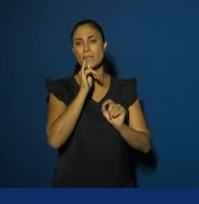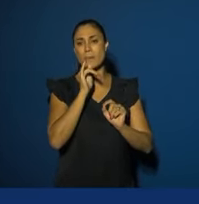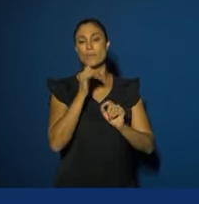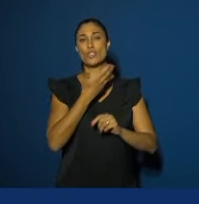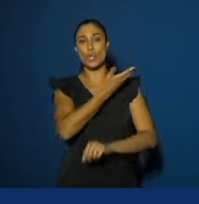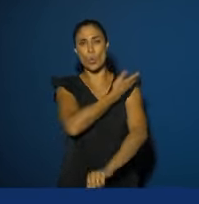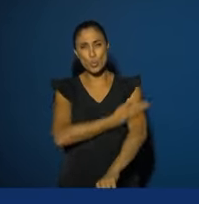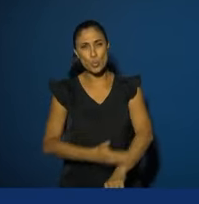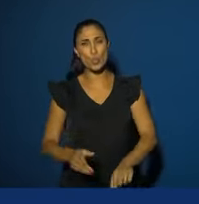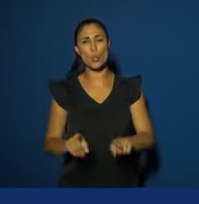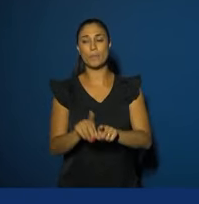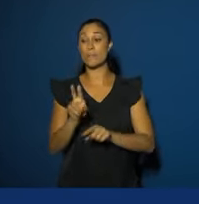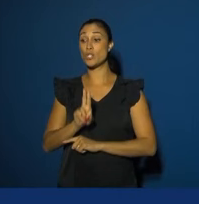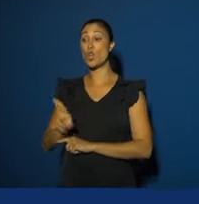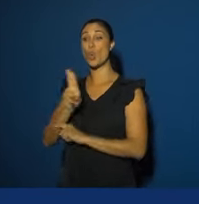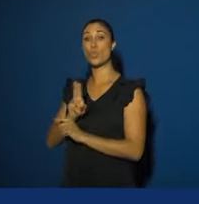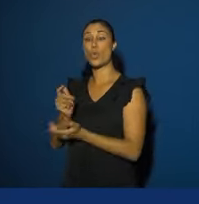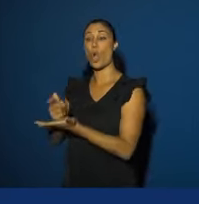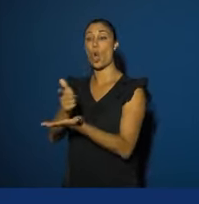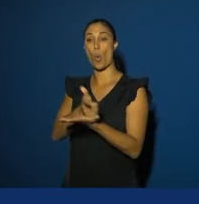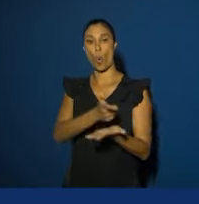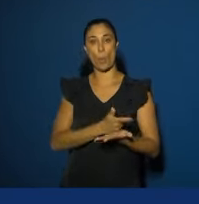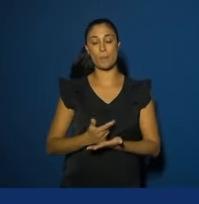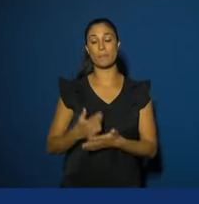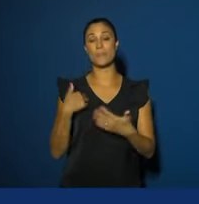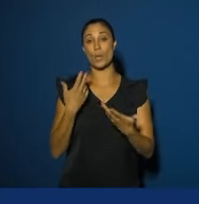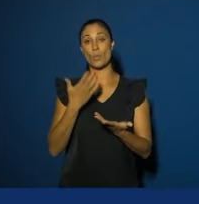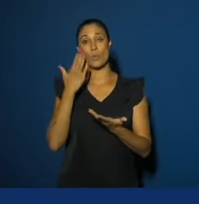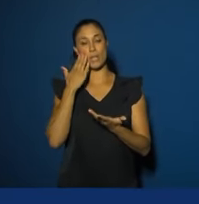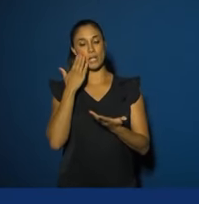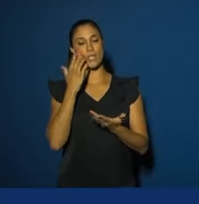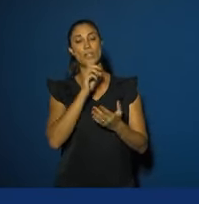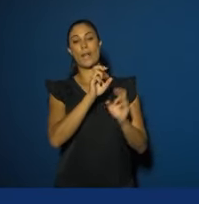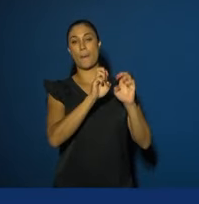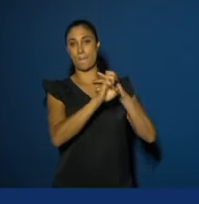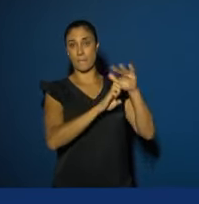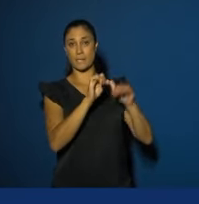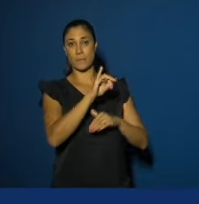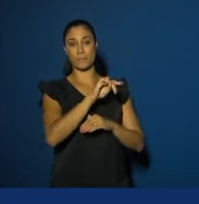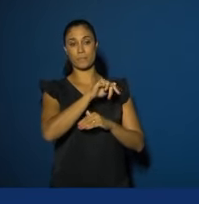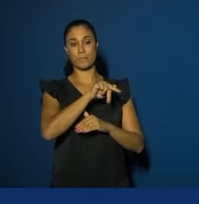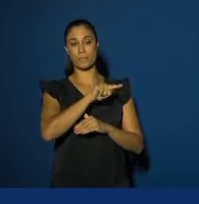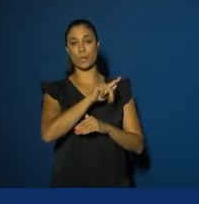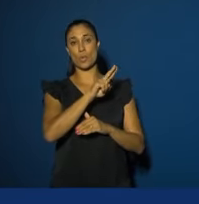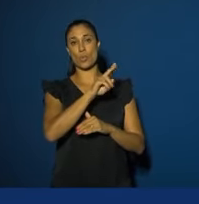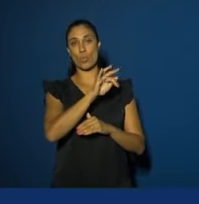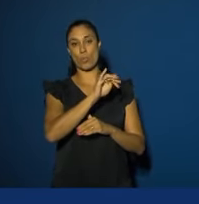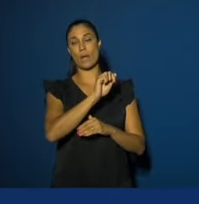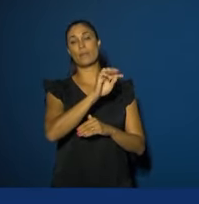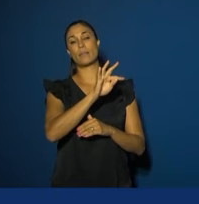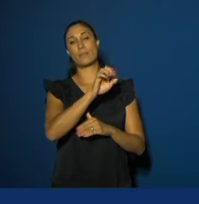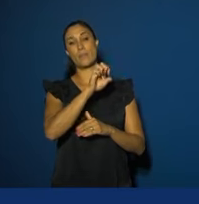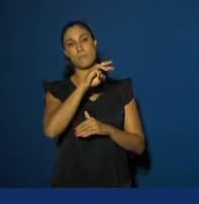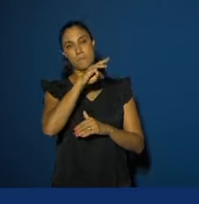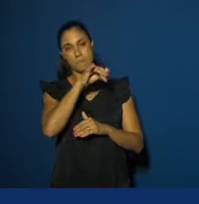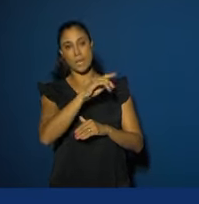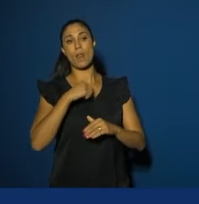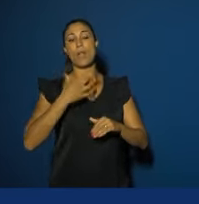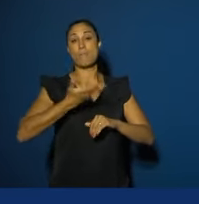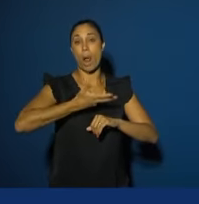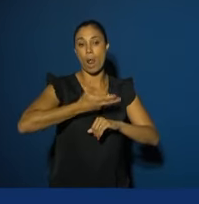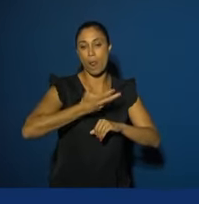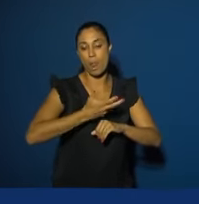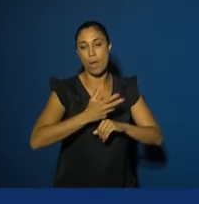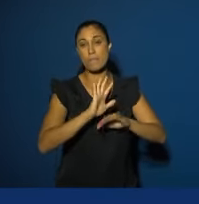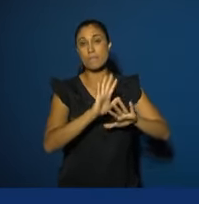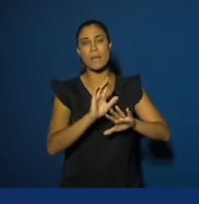hábitos de consumo tudo mais na realidade a gente entende na Iguatemi que ele acelerou muita coisa mas não exatamente